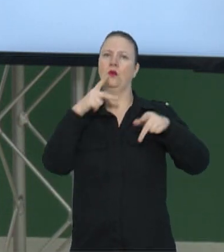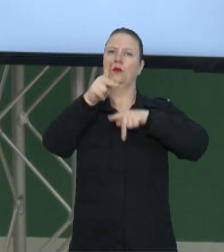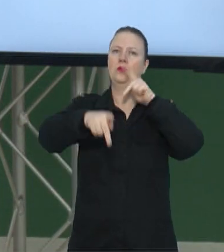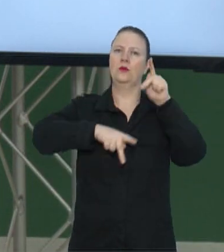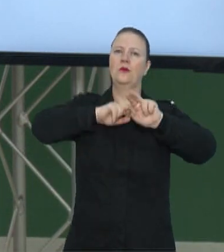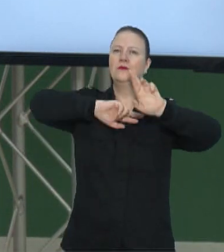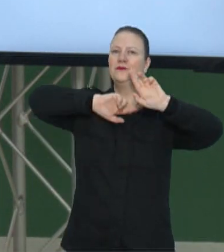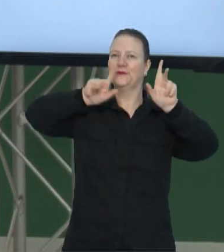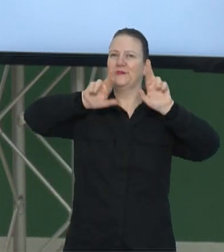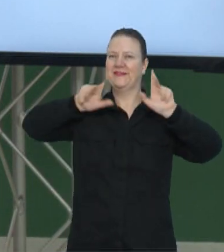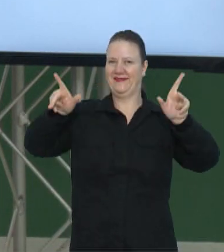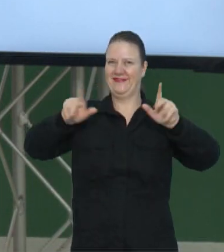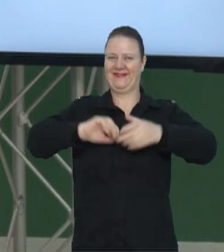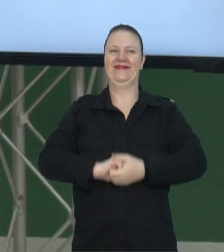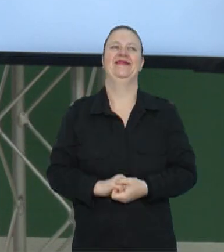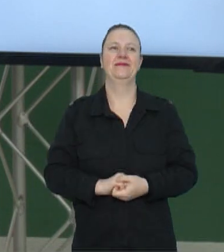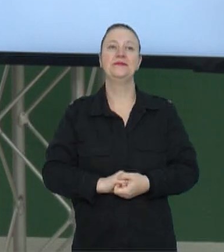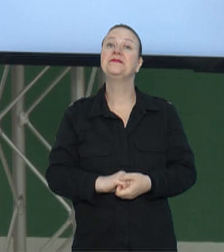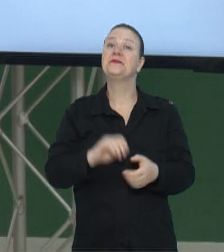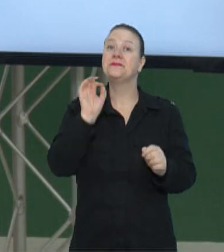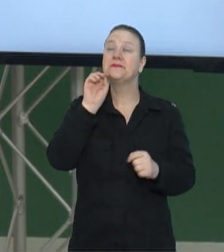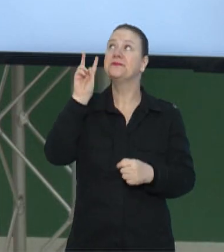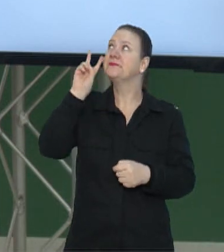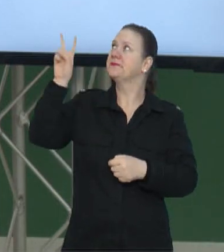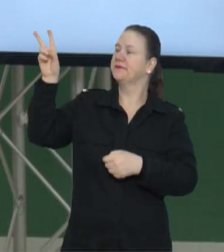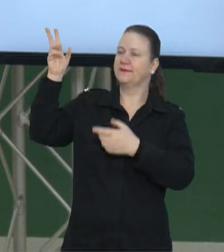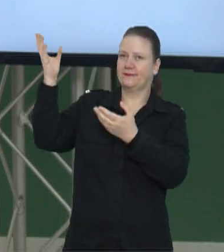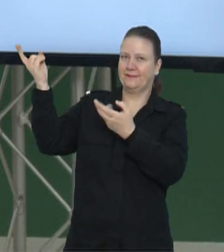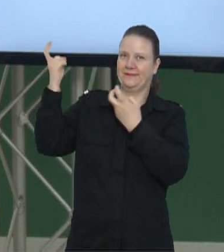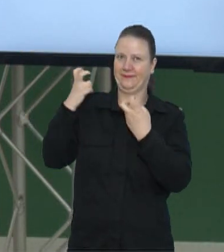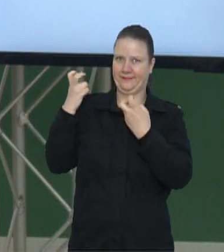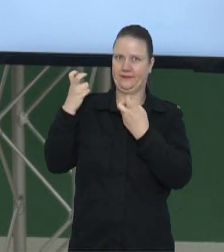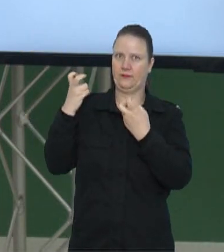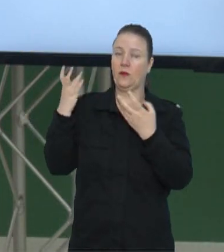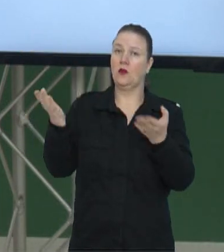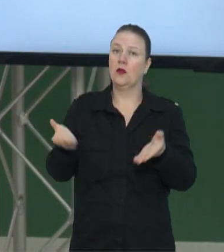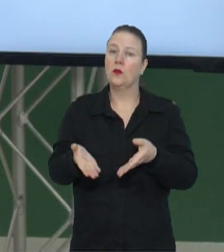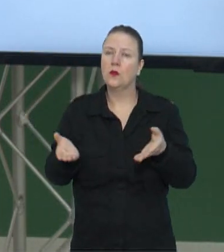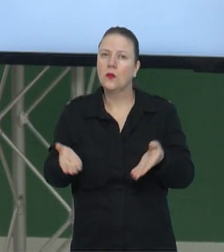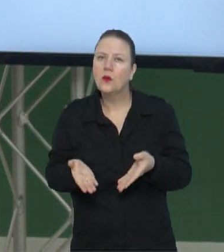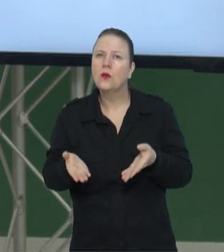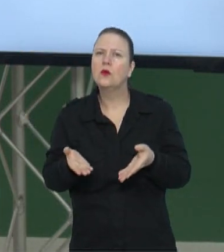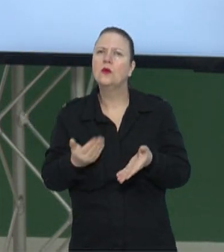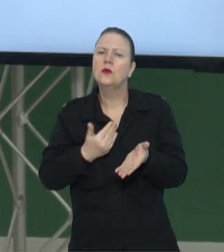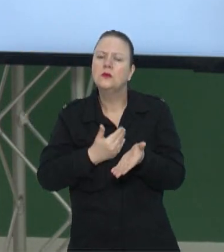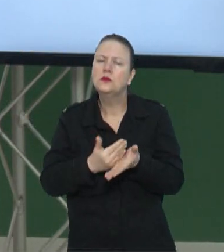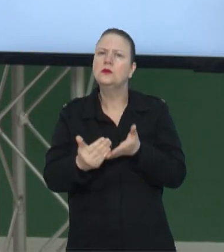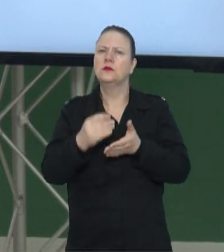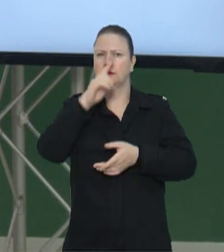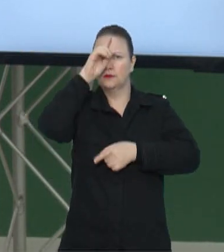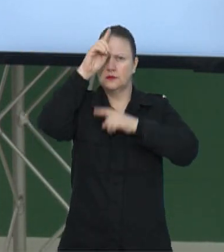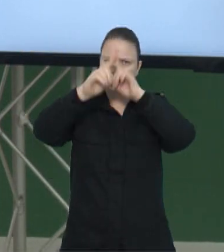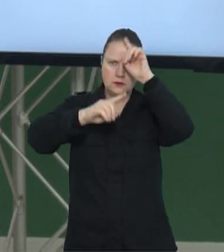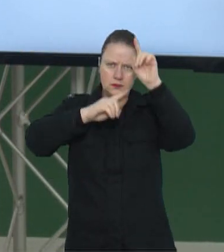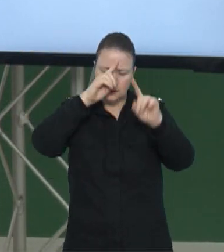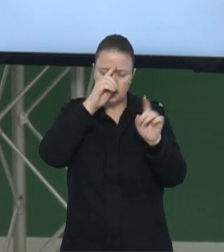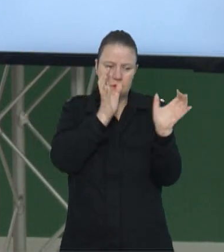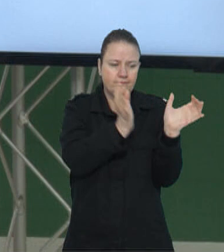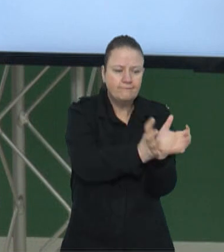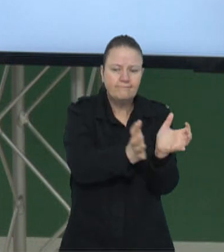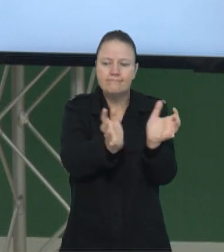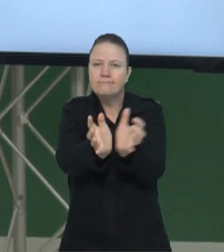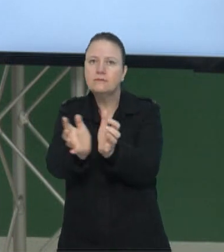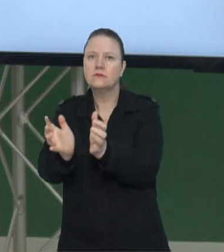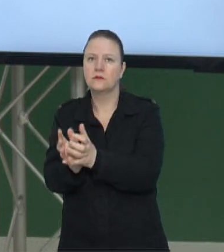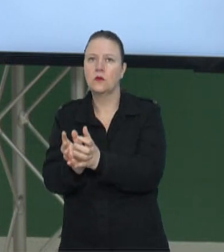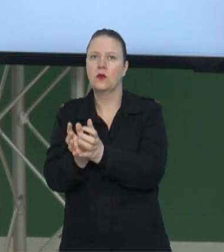a isso. Então, continuando lá, e aí a partir dessa ideia de diferentes grupos que formaram, que